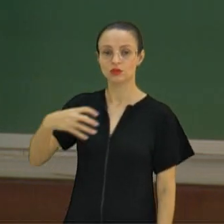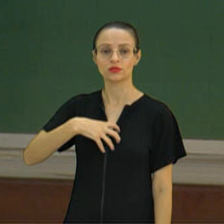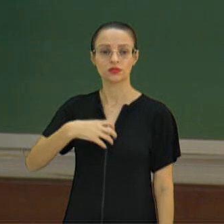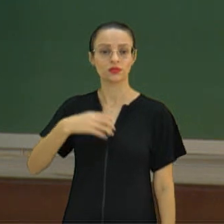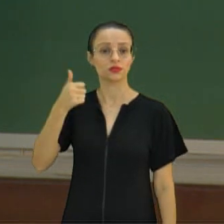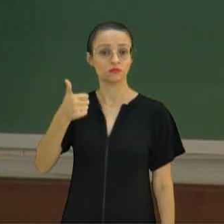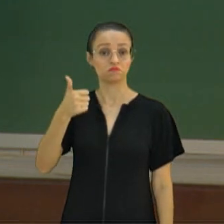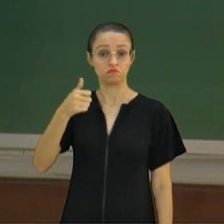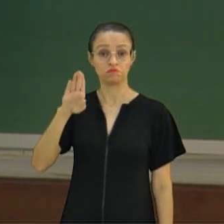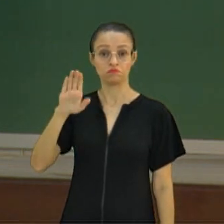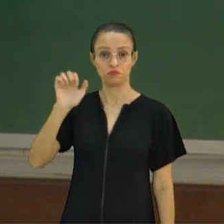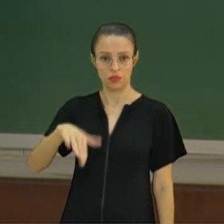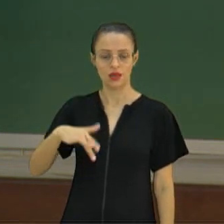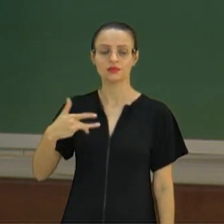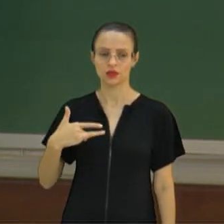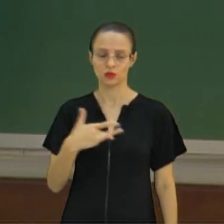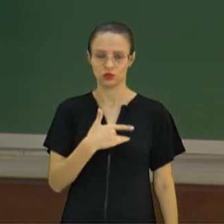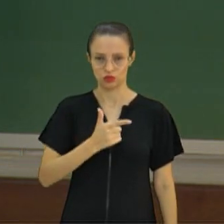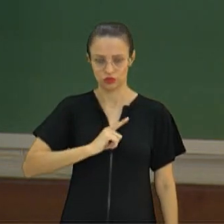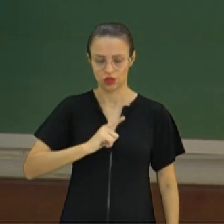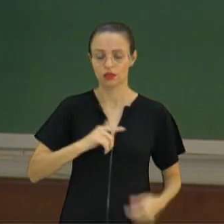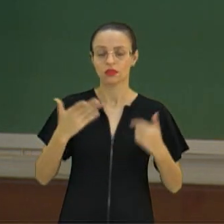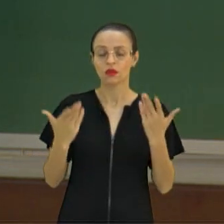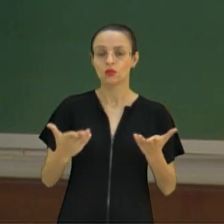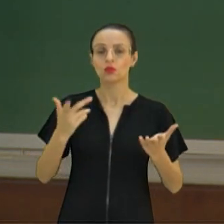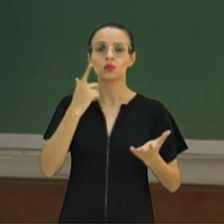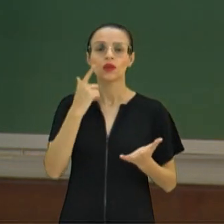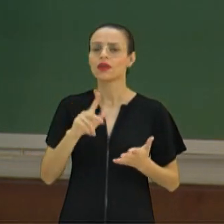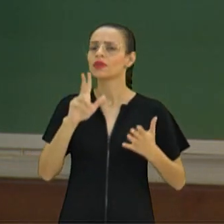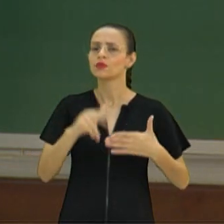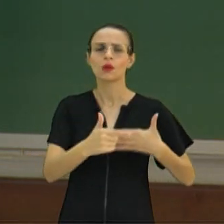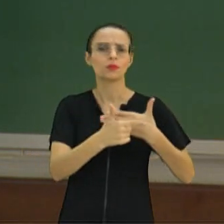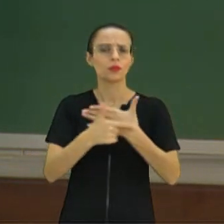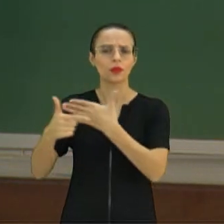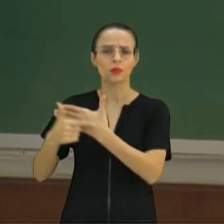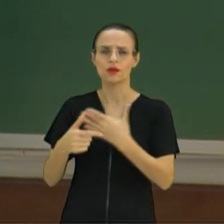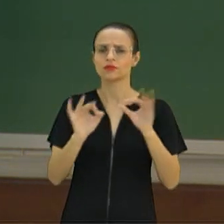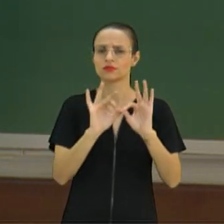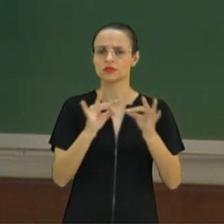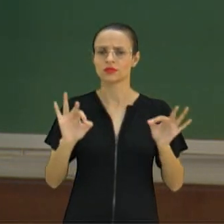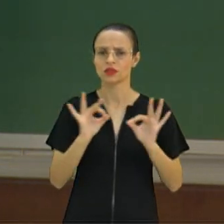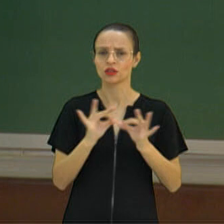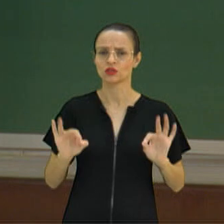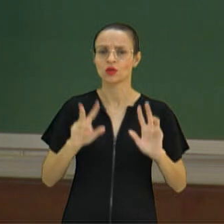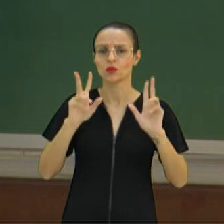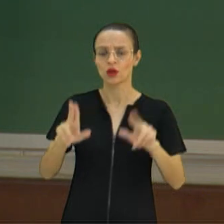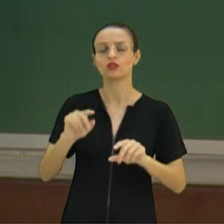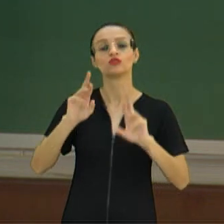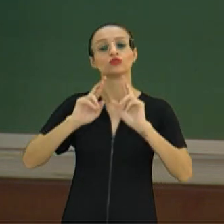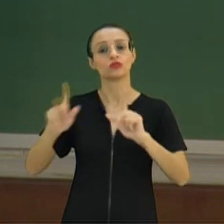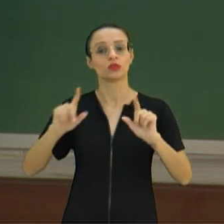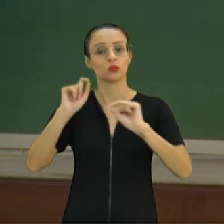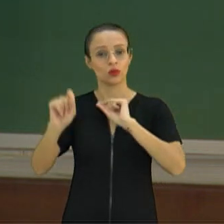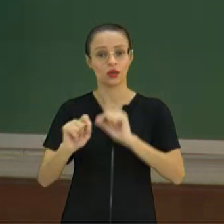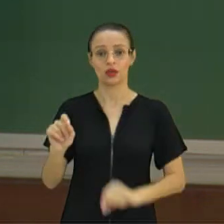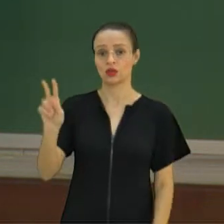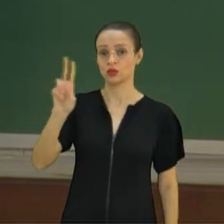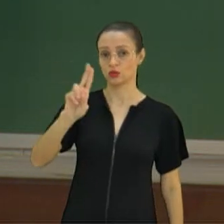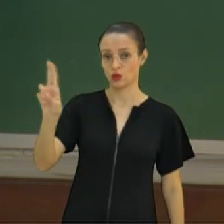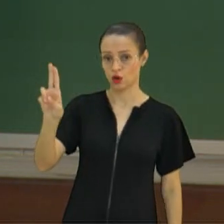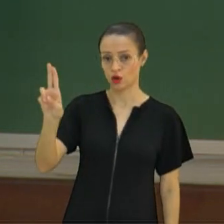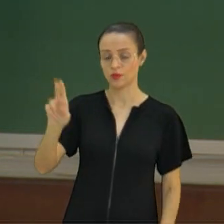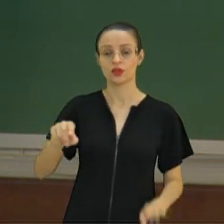saúde. Aqui, elas têm o mesmo papel, a mesma função, apenas a diferença do que eu tenho um nome,